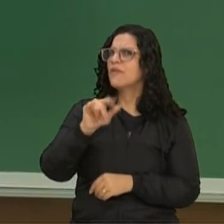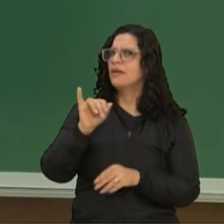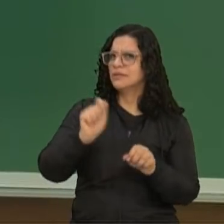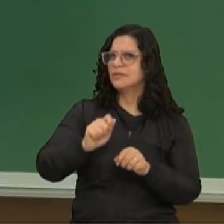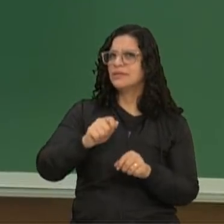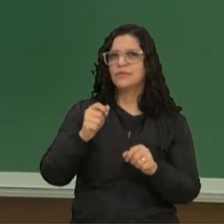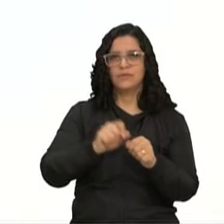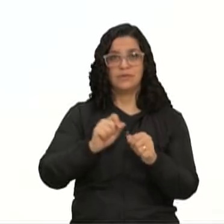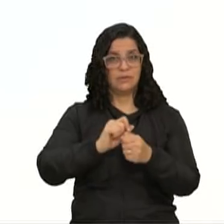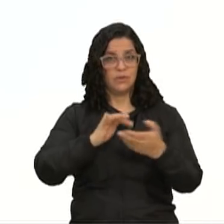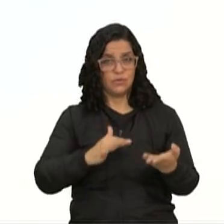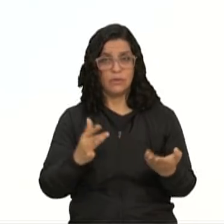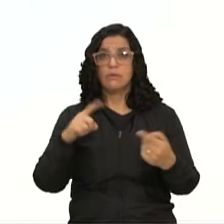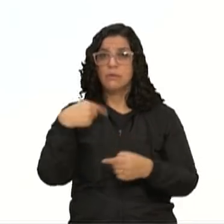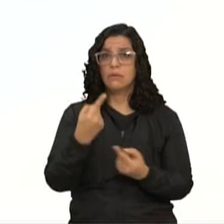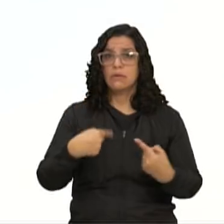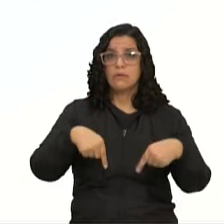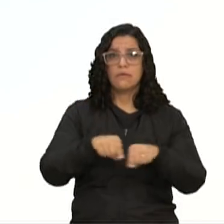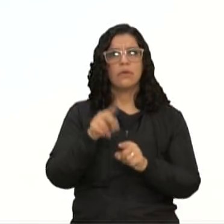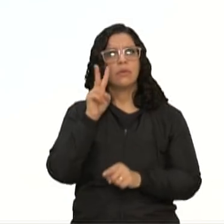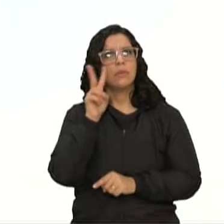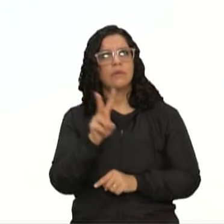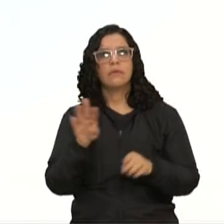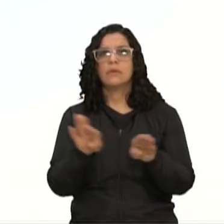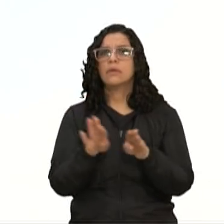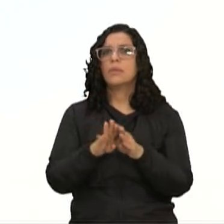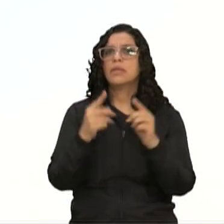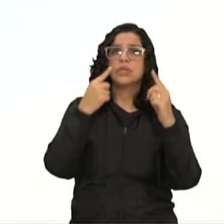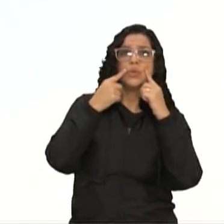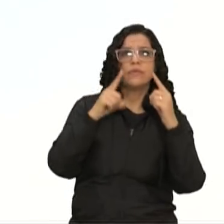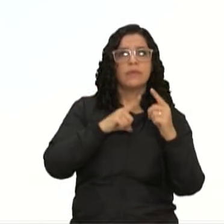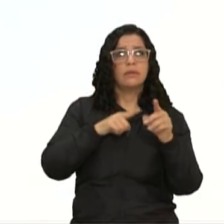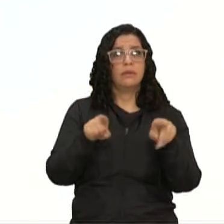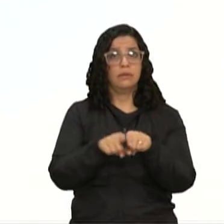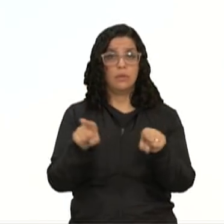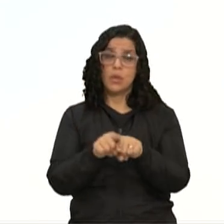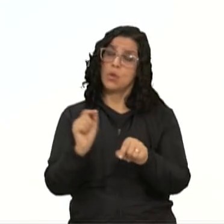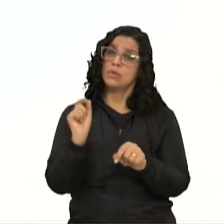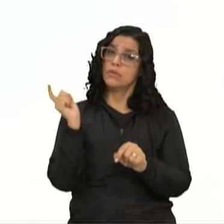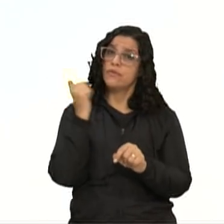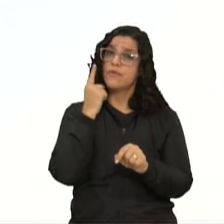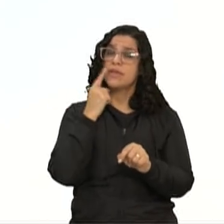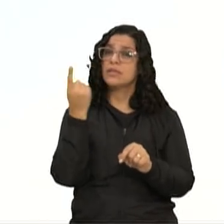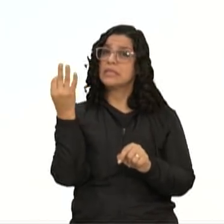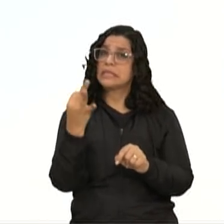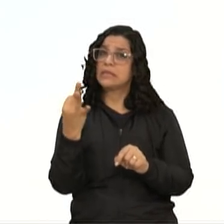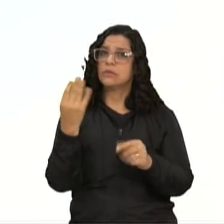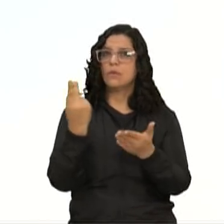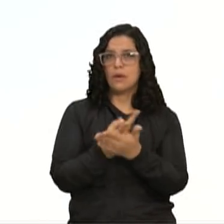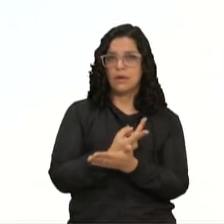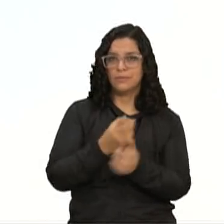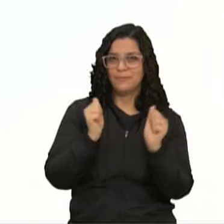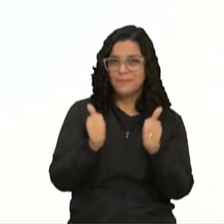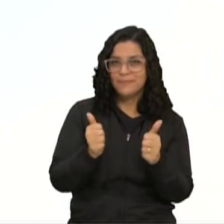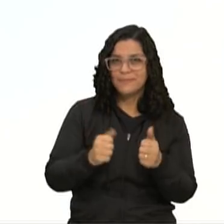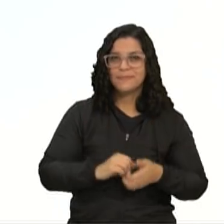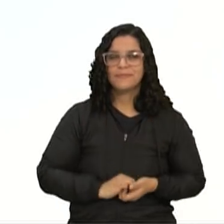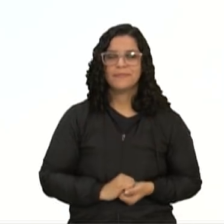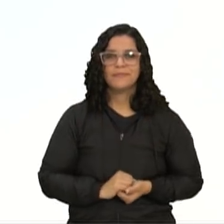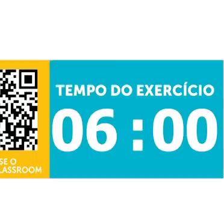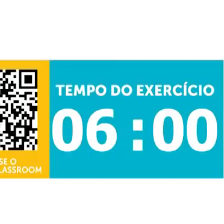esse exercício e depois a gente vai ver as dúvidas se ocorreu ou só verificar a resposta correta. Tá bom, gente?